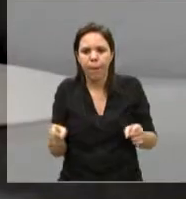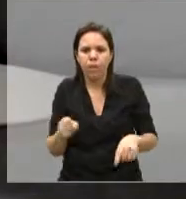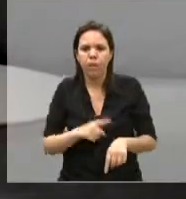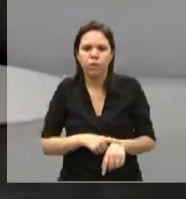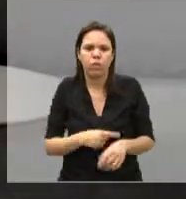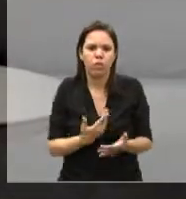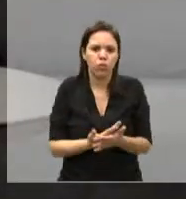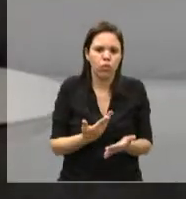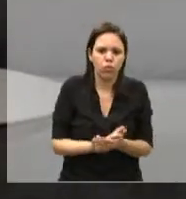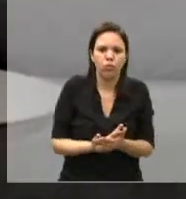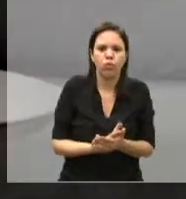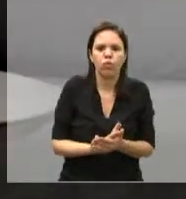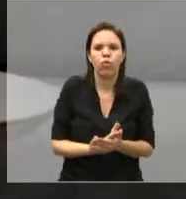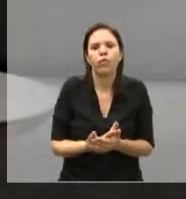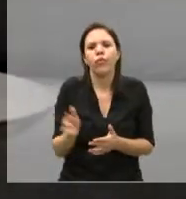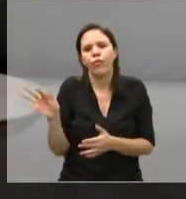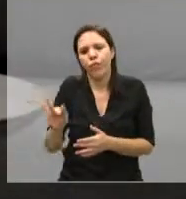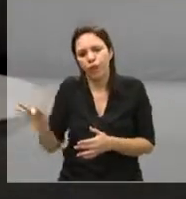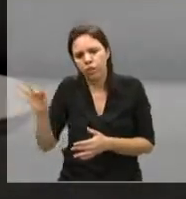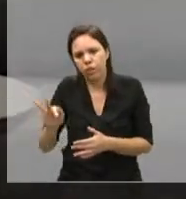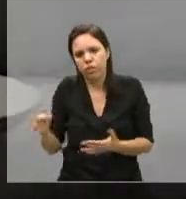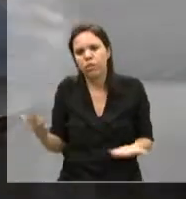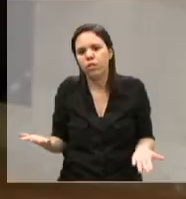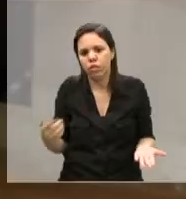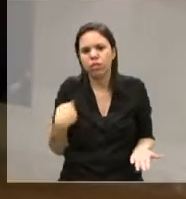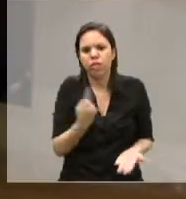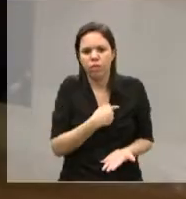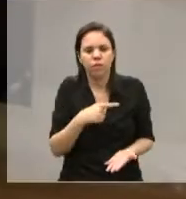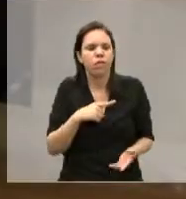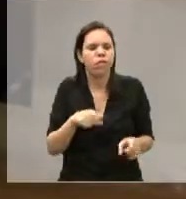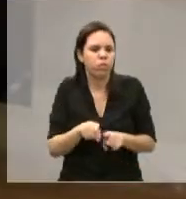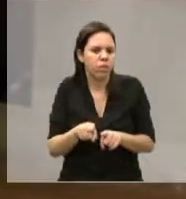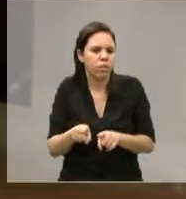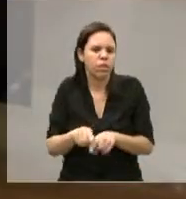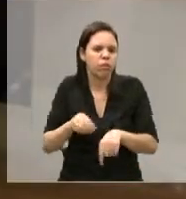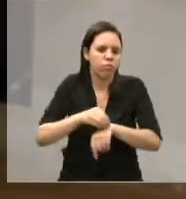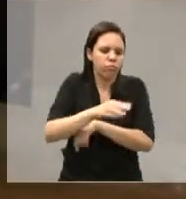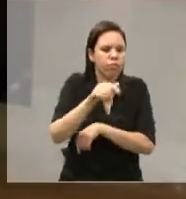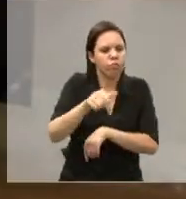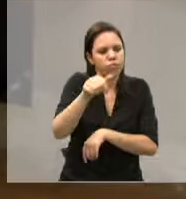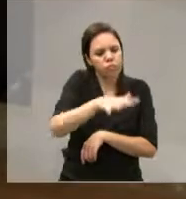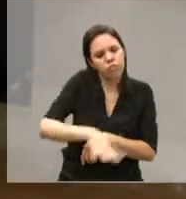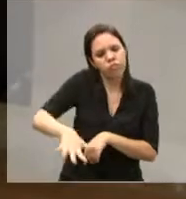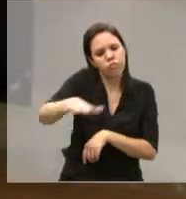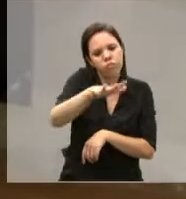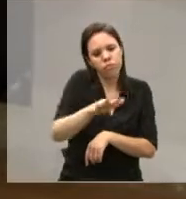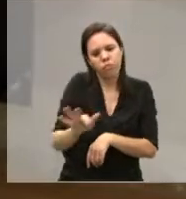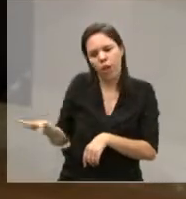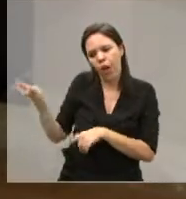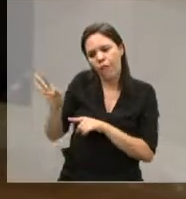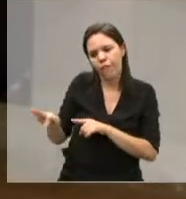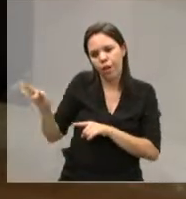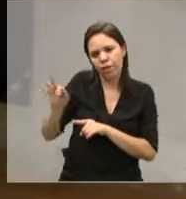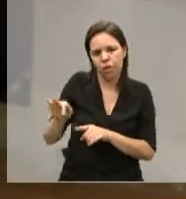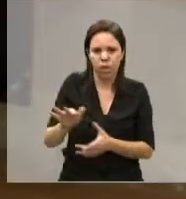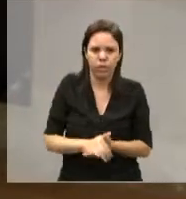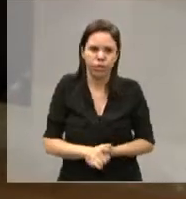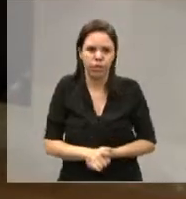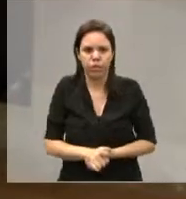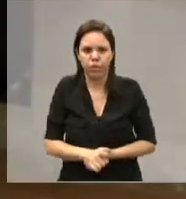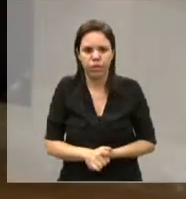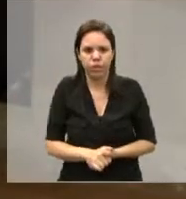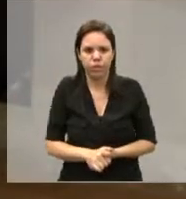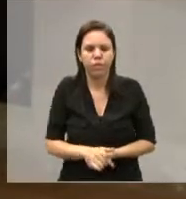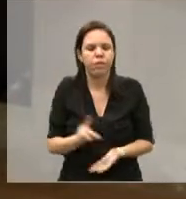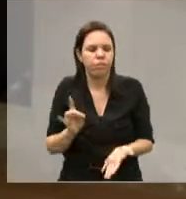de estudos em outras universidades. Então a gente também tenta trazer isso para o ambiente universitário. Exatamente. Né?